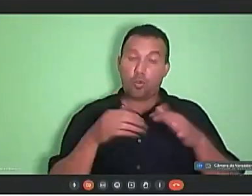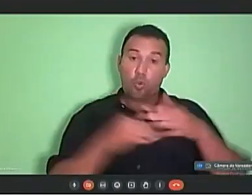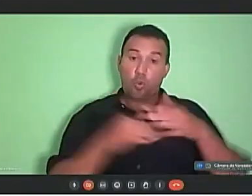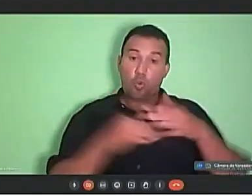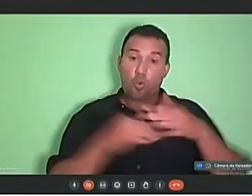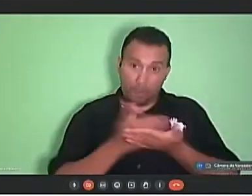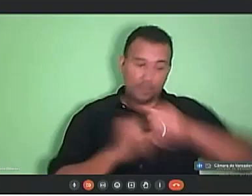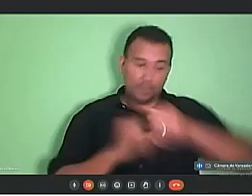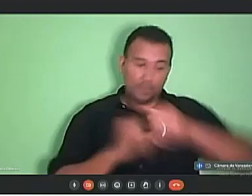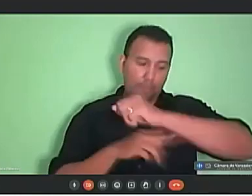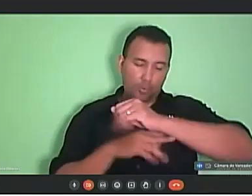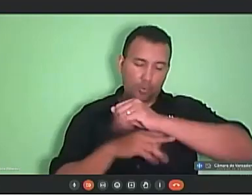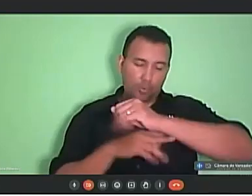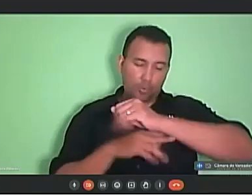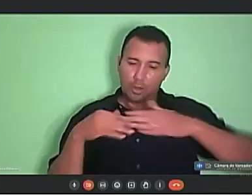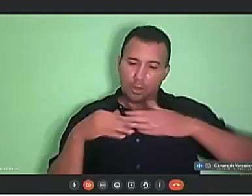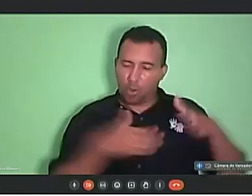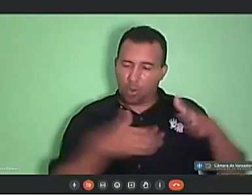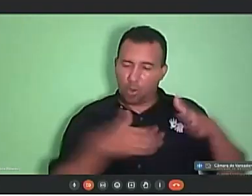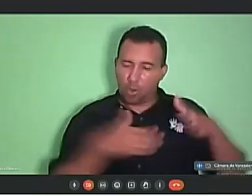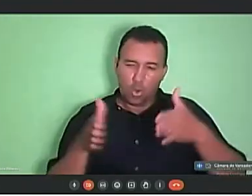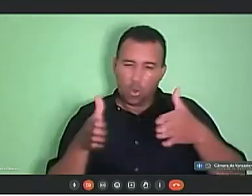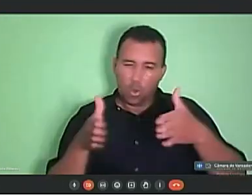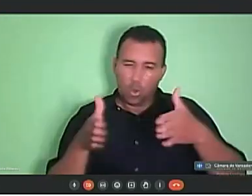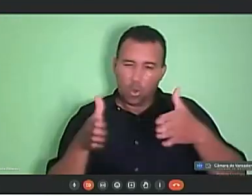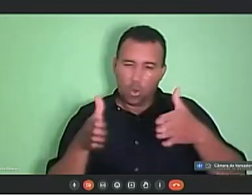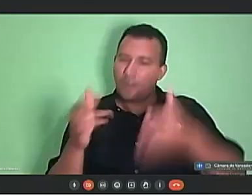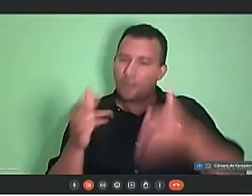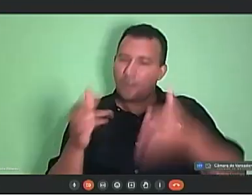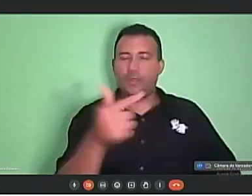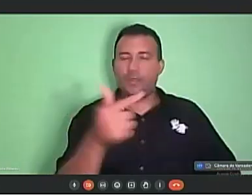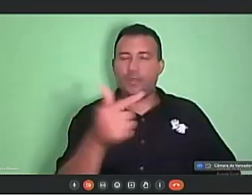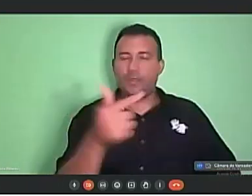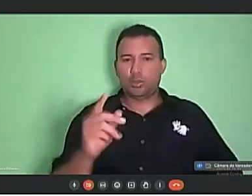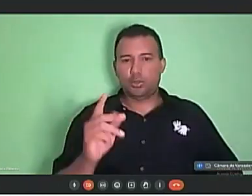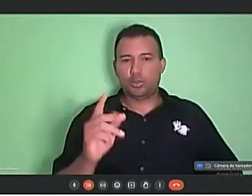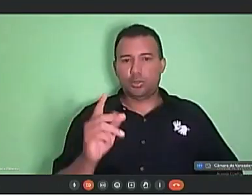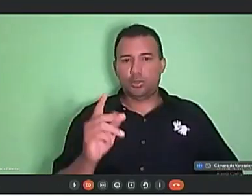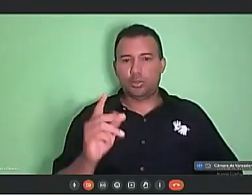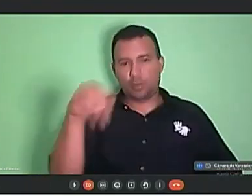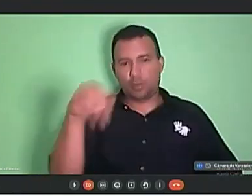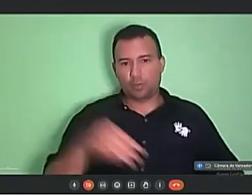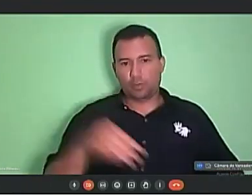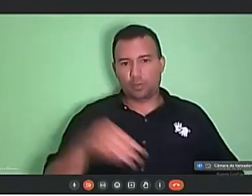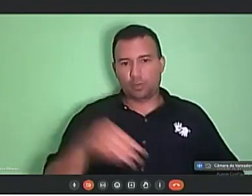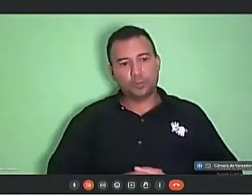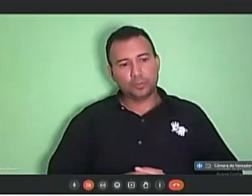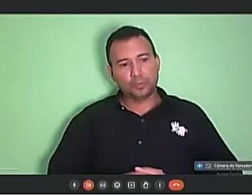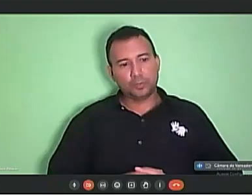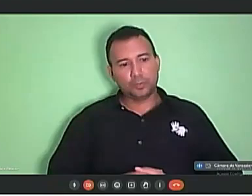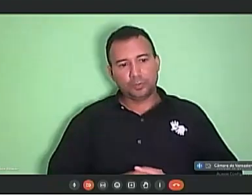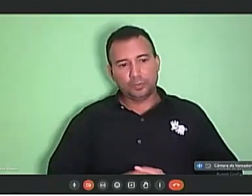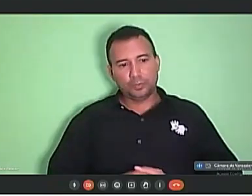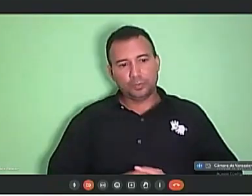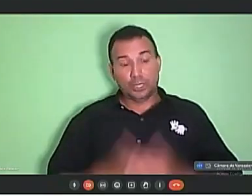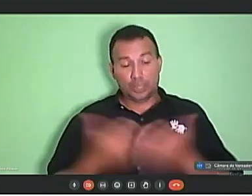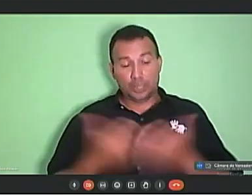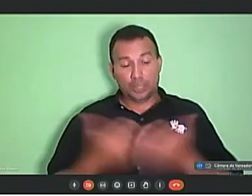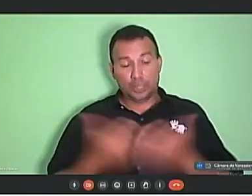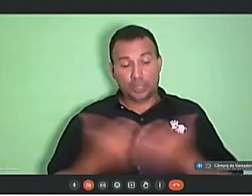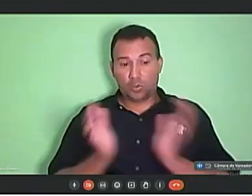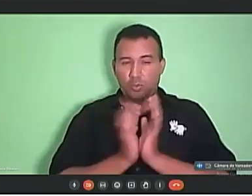férrea, até chegar nas corredeiras lá no município de Porto Vitória. A comunidade lá nos anos